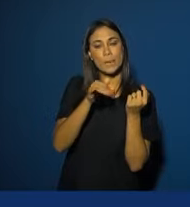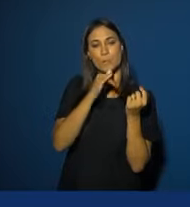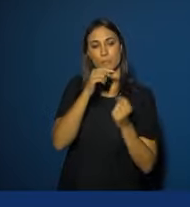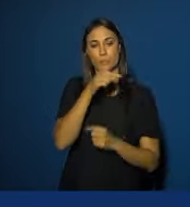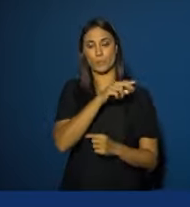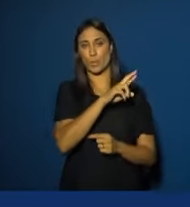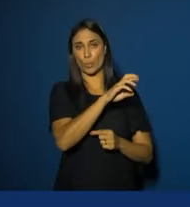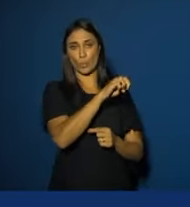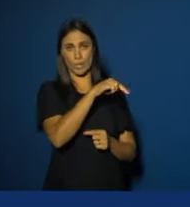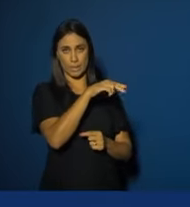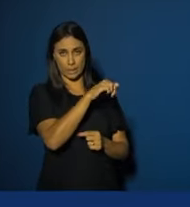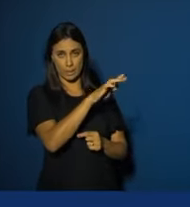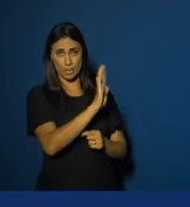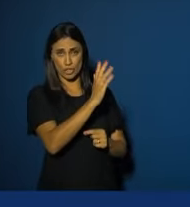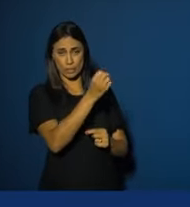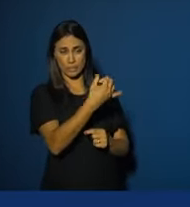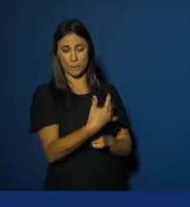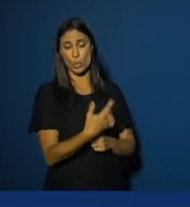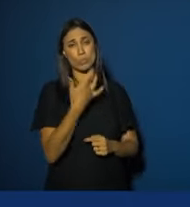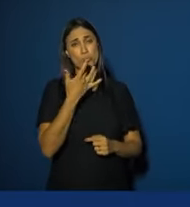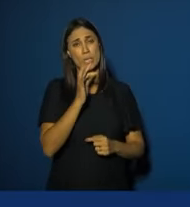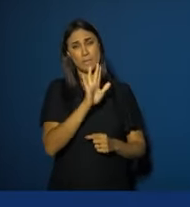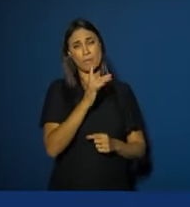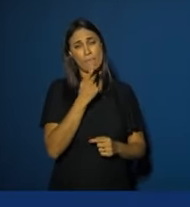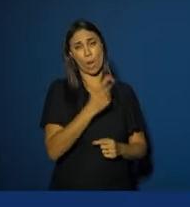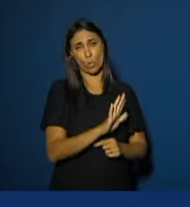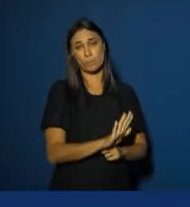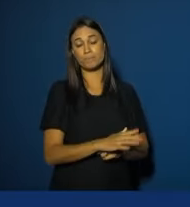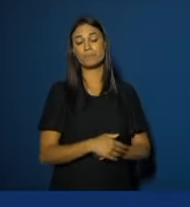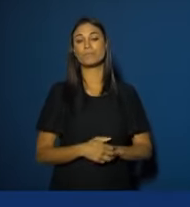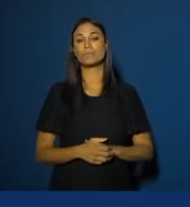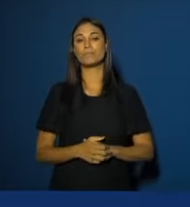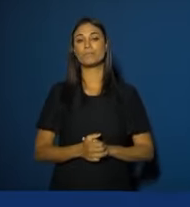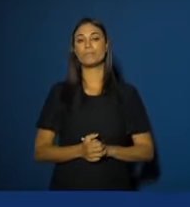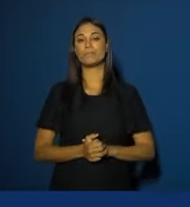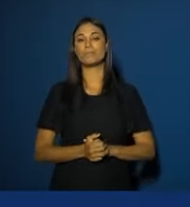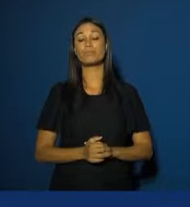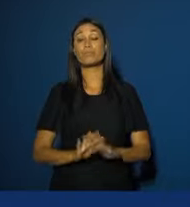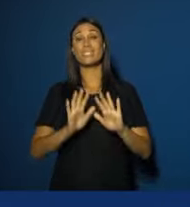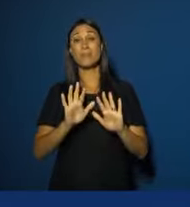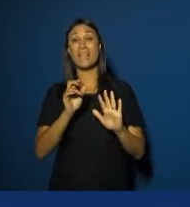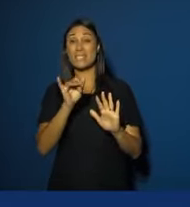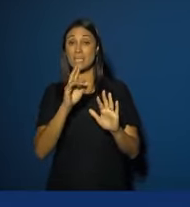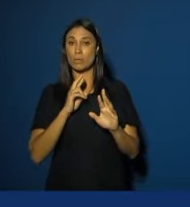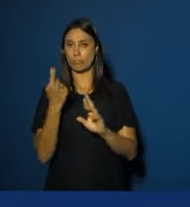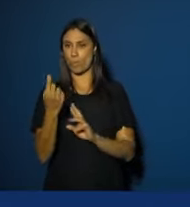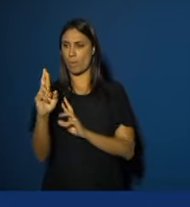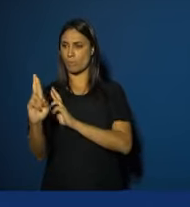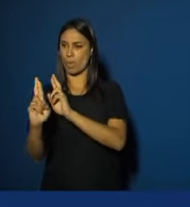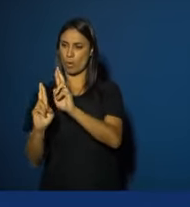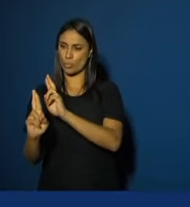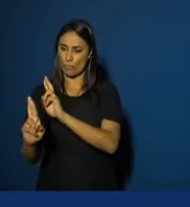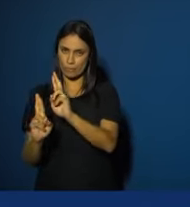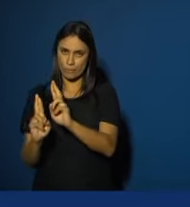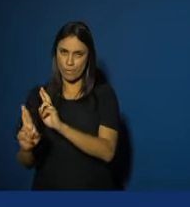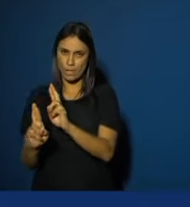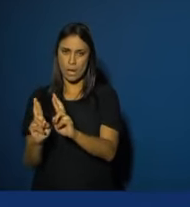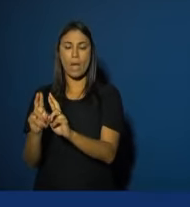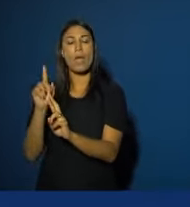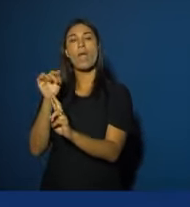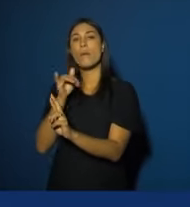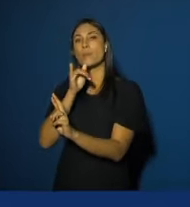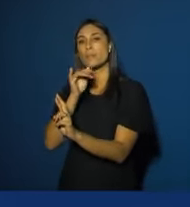Renan, não sei se ele destacou isso aqui, mas se uma rodovia, a concepção até aqui